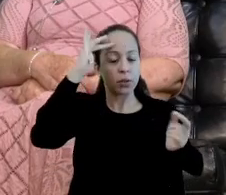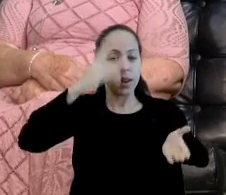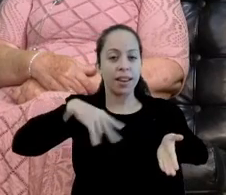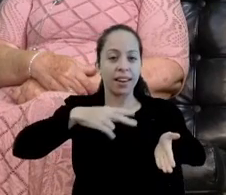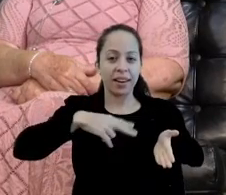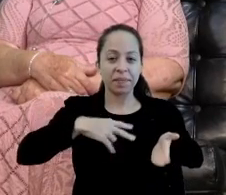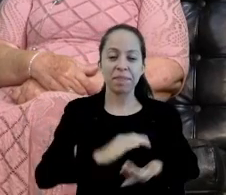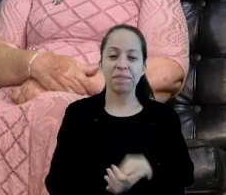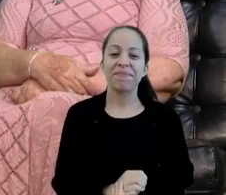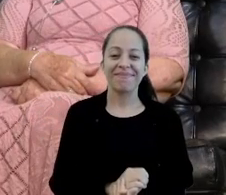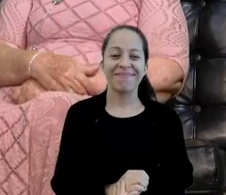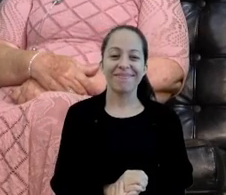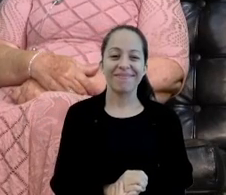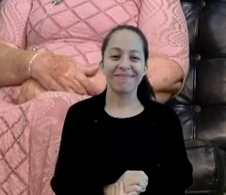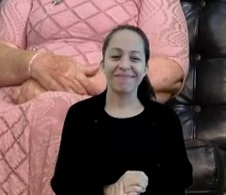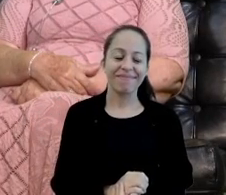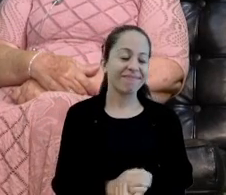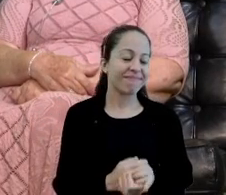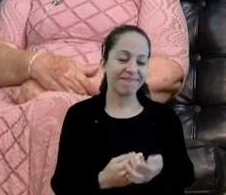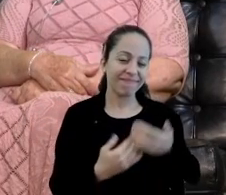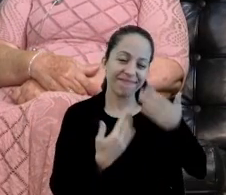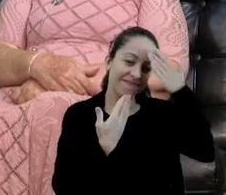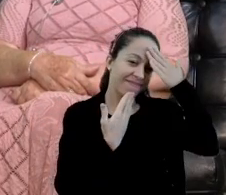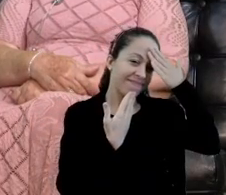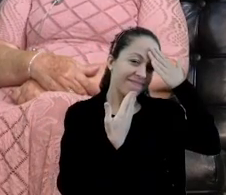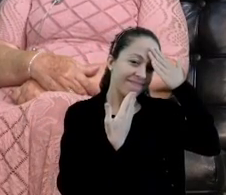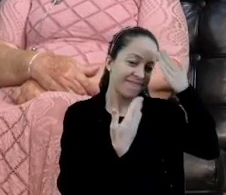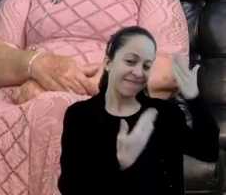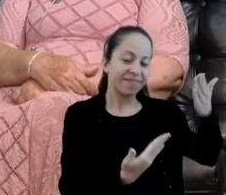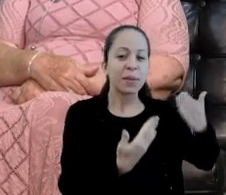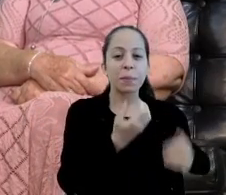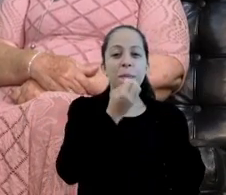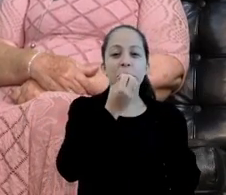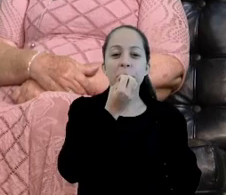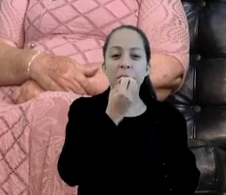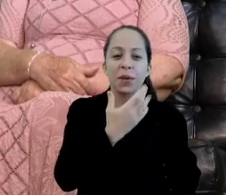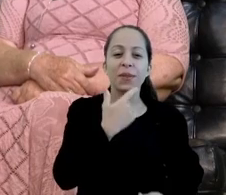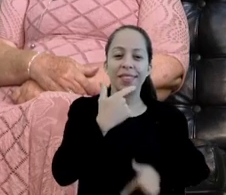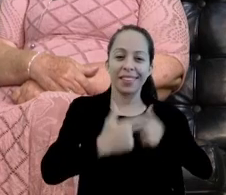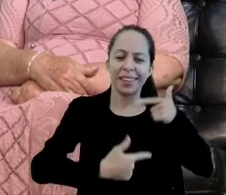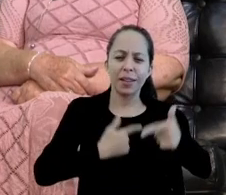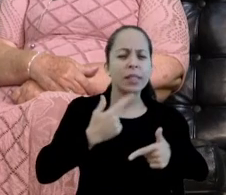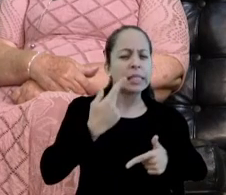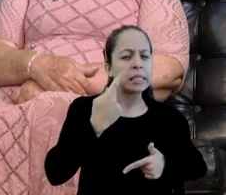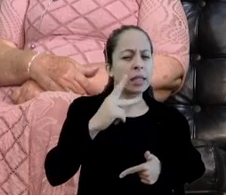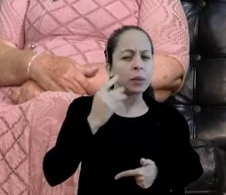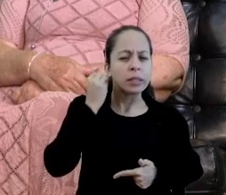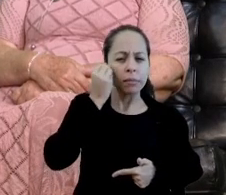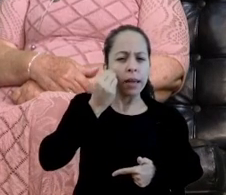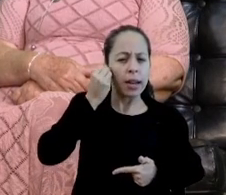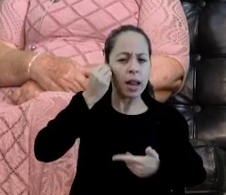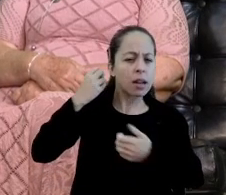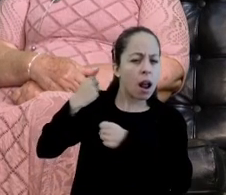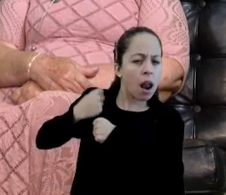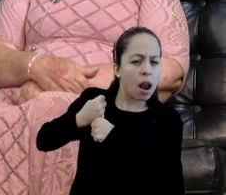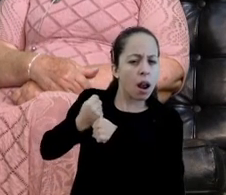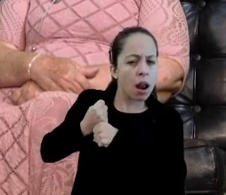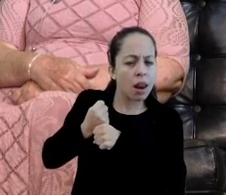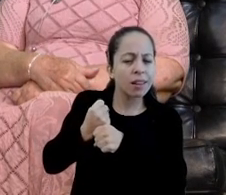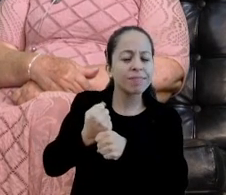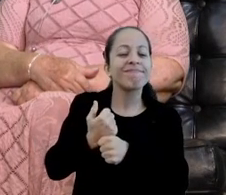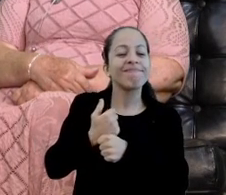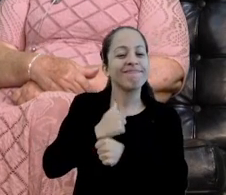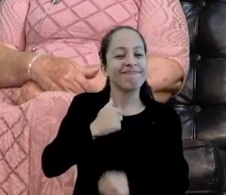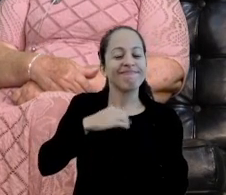Olha, só tenho a te agradecer. Parabéns pelo seu trabalho, pela sua trajetória. Tenho certeza que muitas pessoas